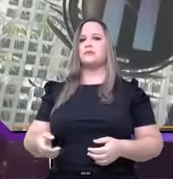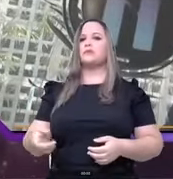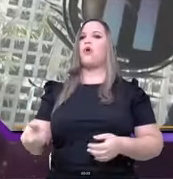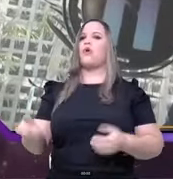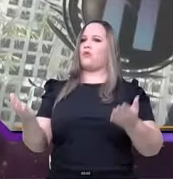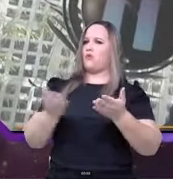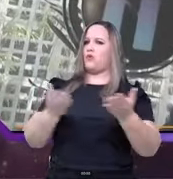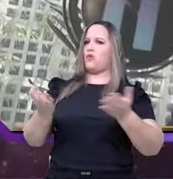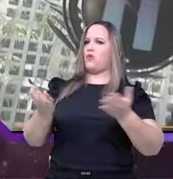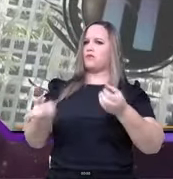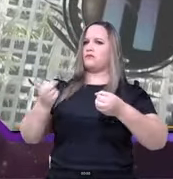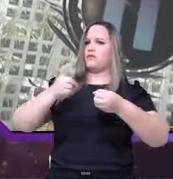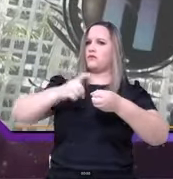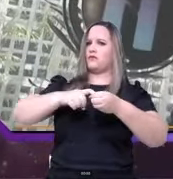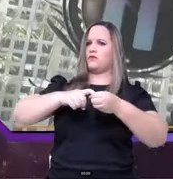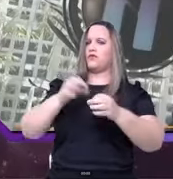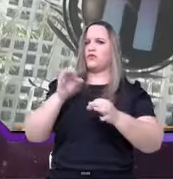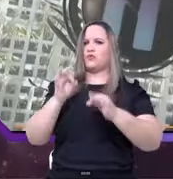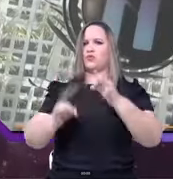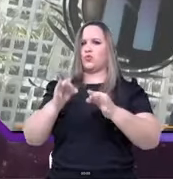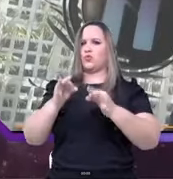hoje o julgamento do processo